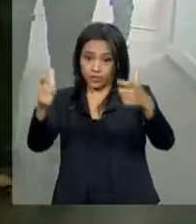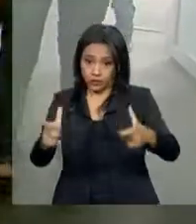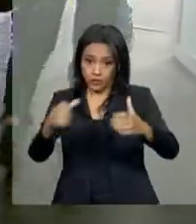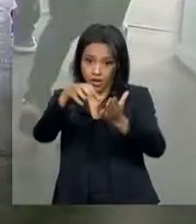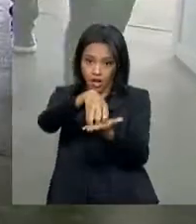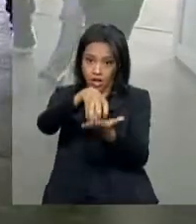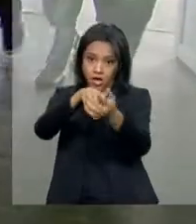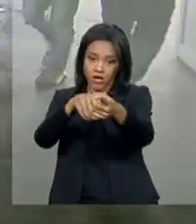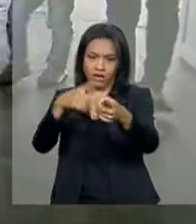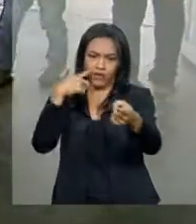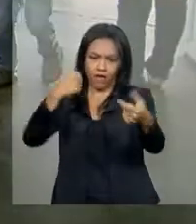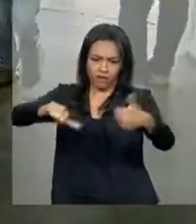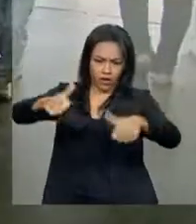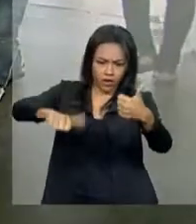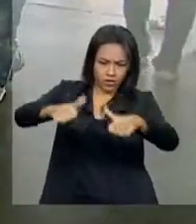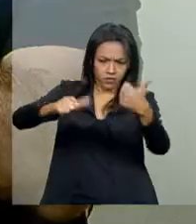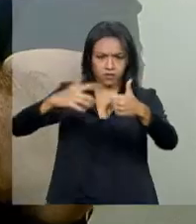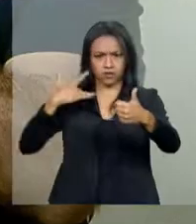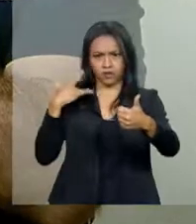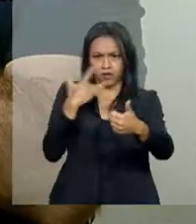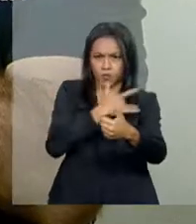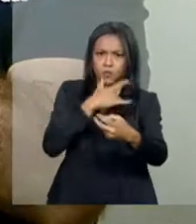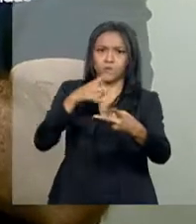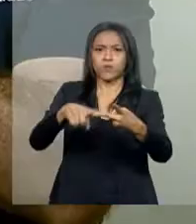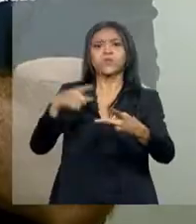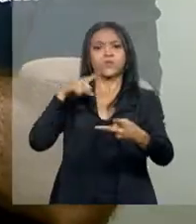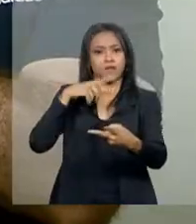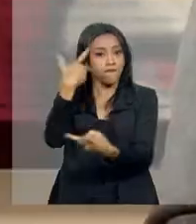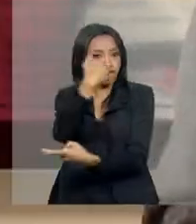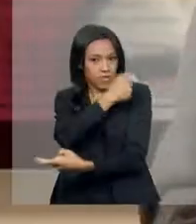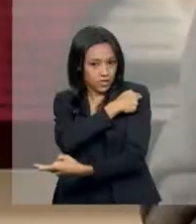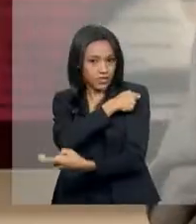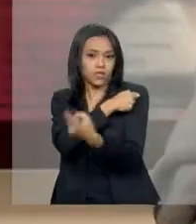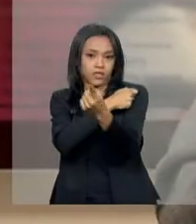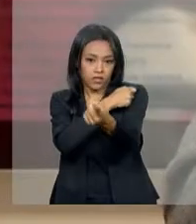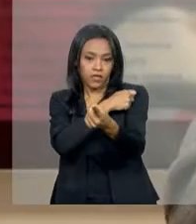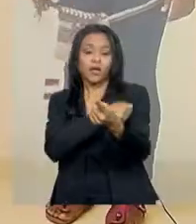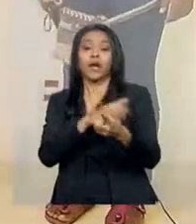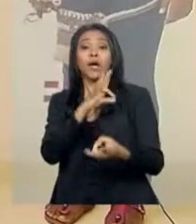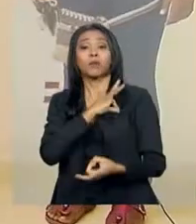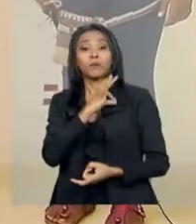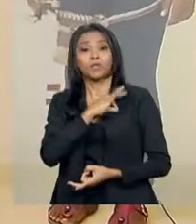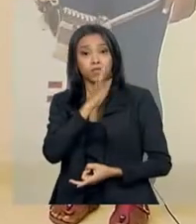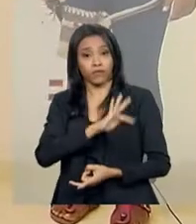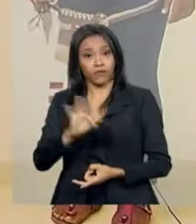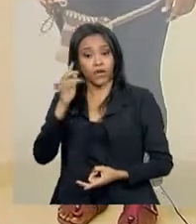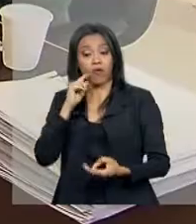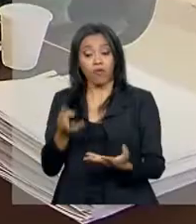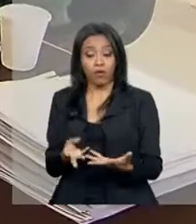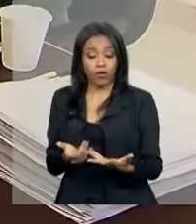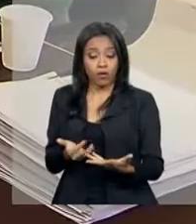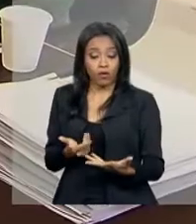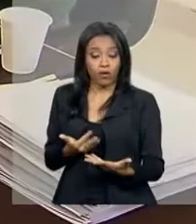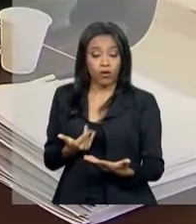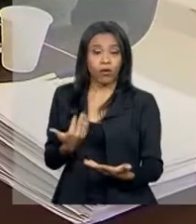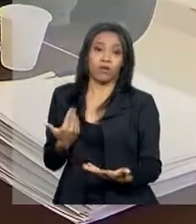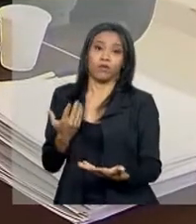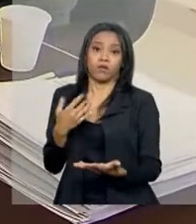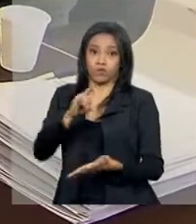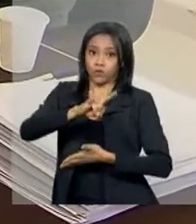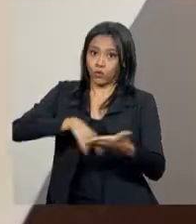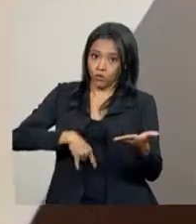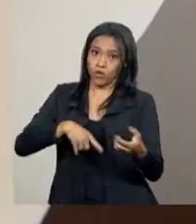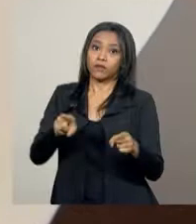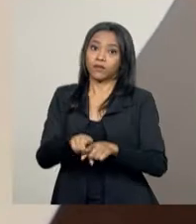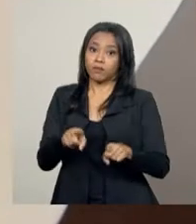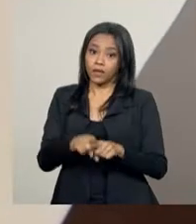pela avaliação das condições de saúde e recebem vacinas. A Polícia Federal checa os documentos. A Receita